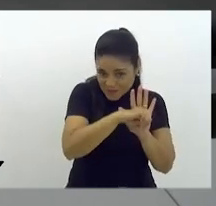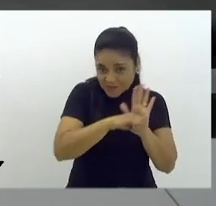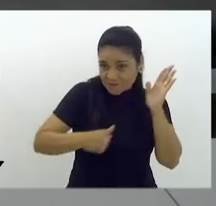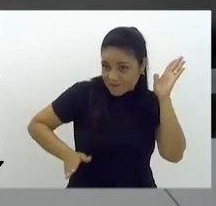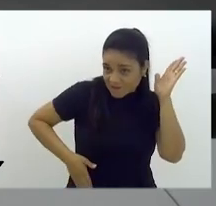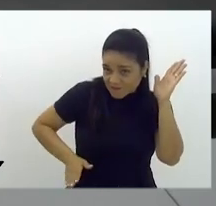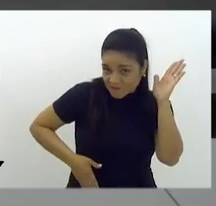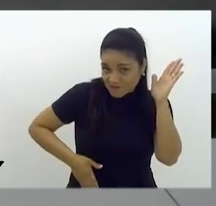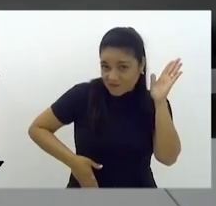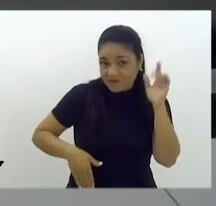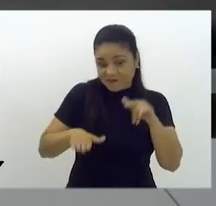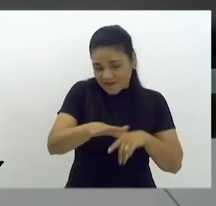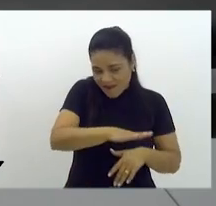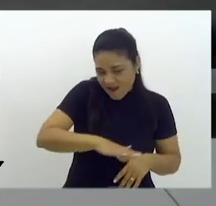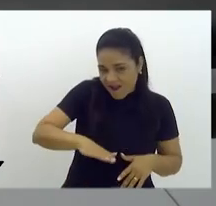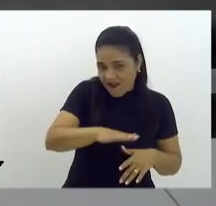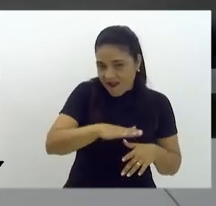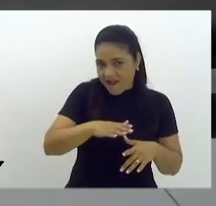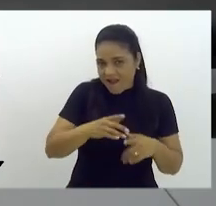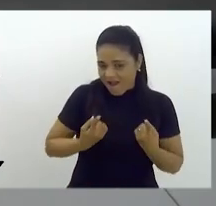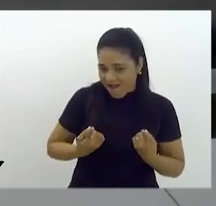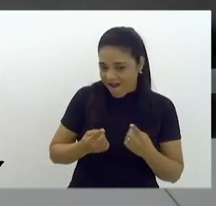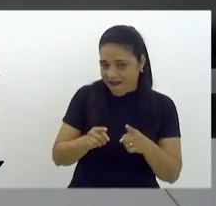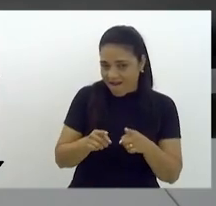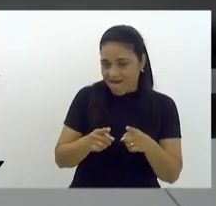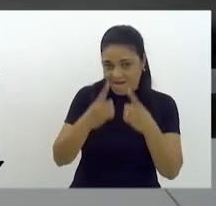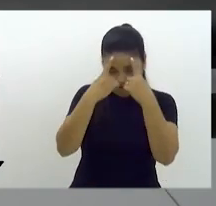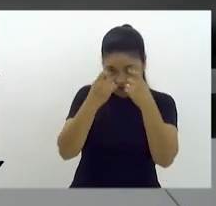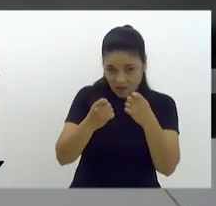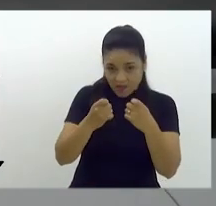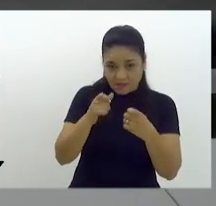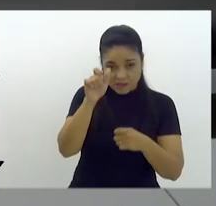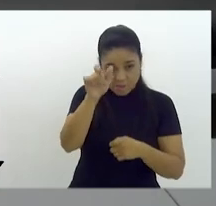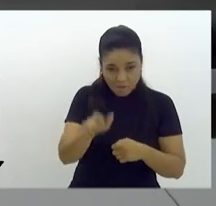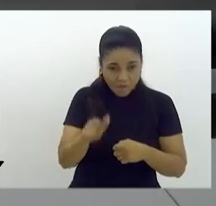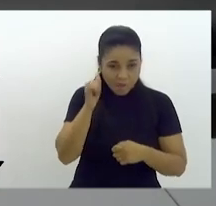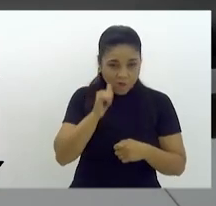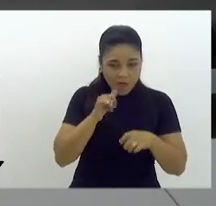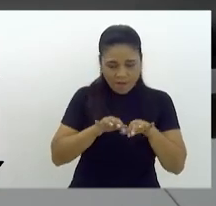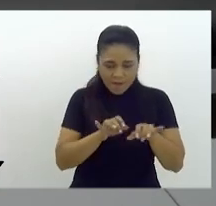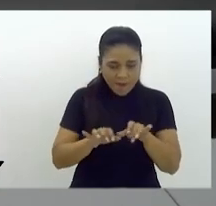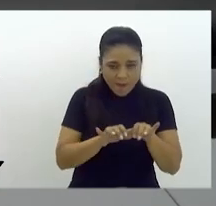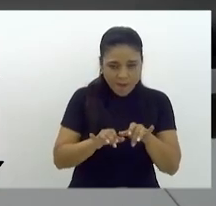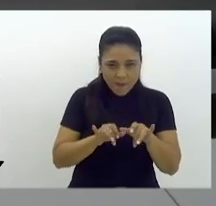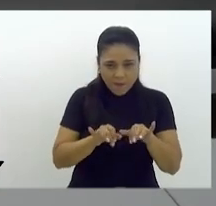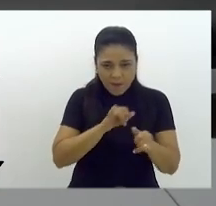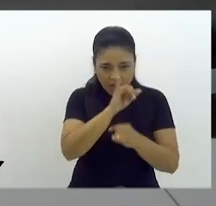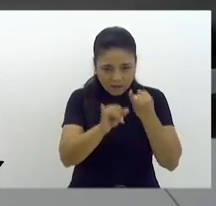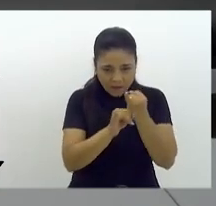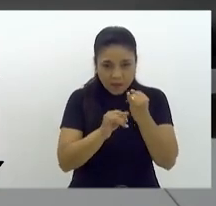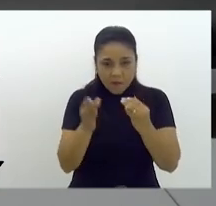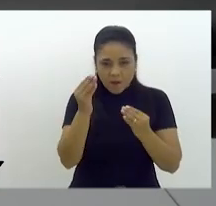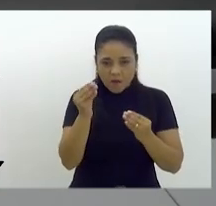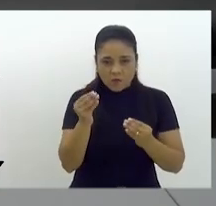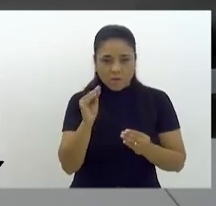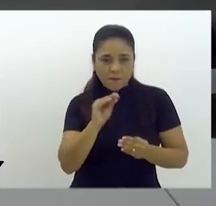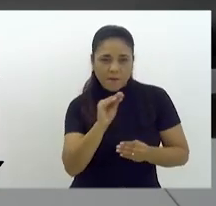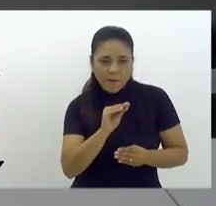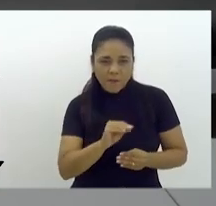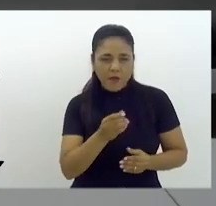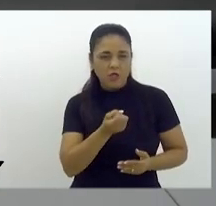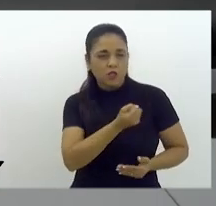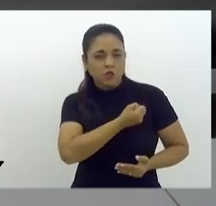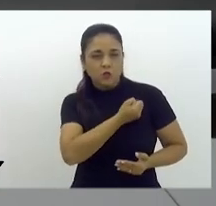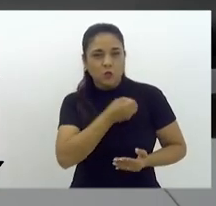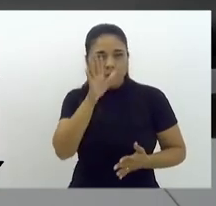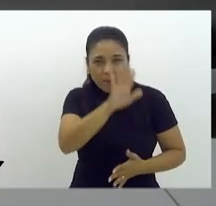atingir uma umas vítimas agora ele pela internet basta ele botar isca lá e o número de vítimas em todo o território nacional